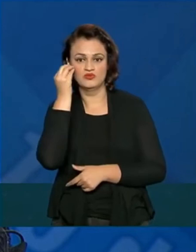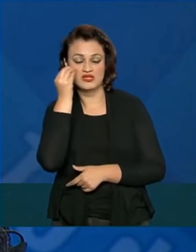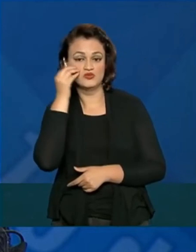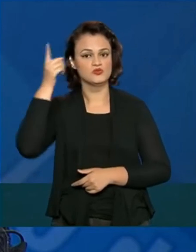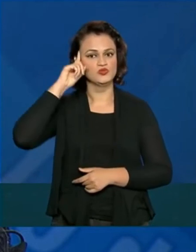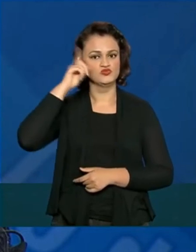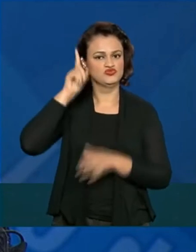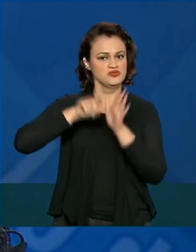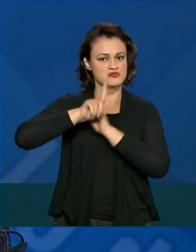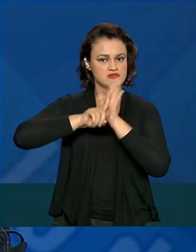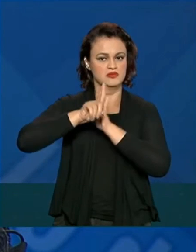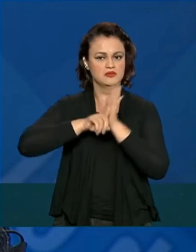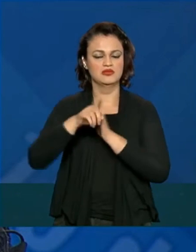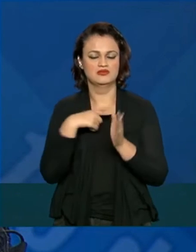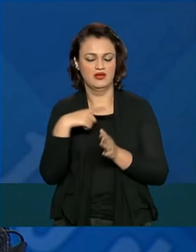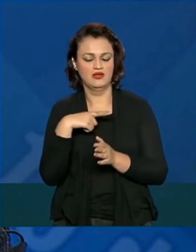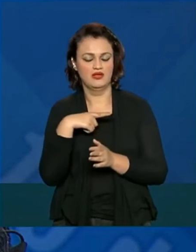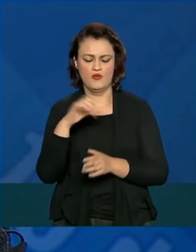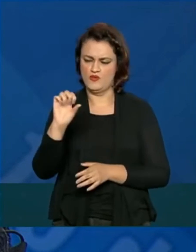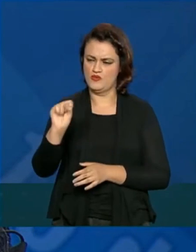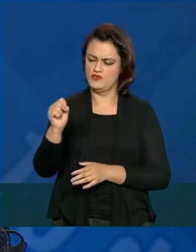dia, o que é